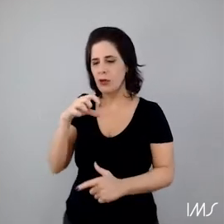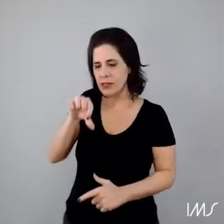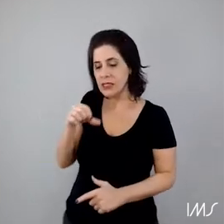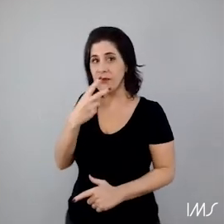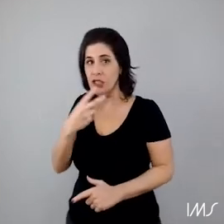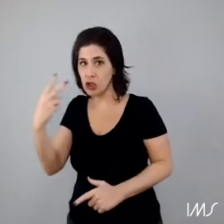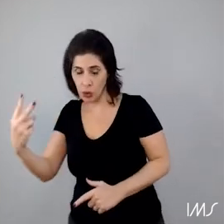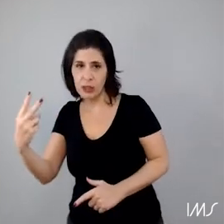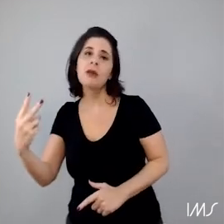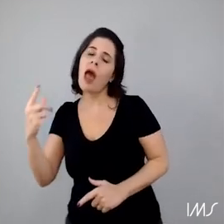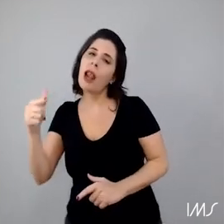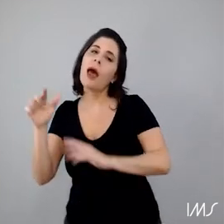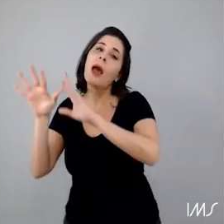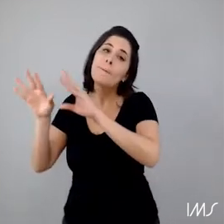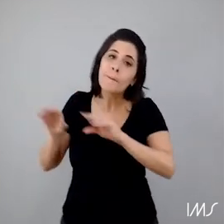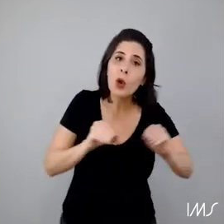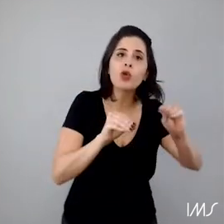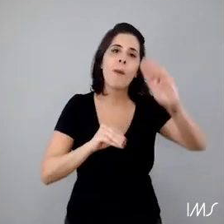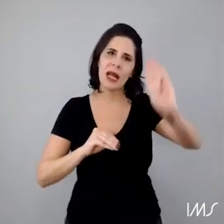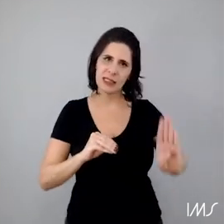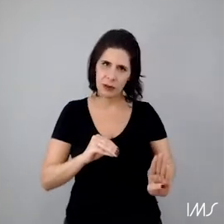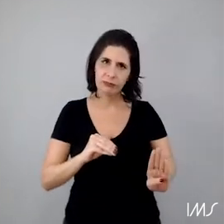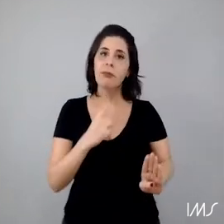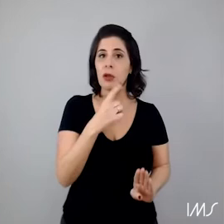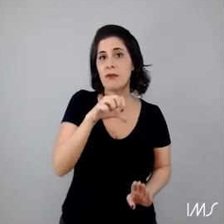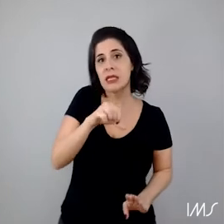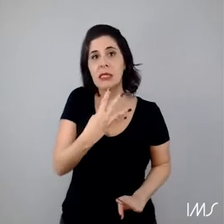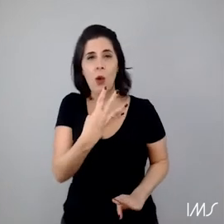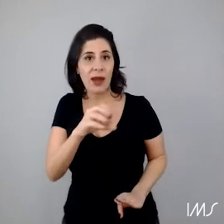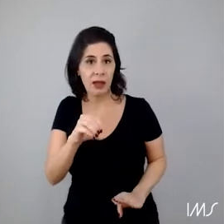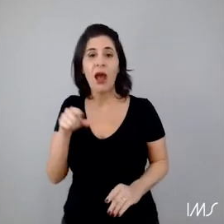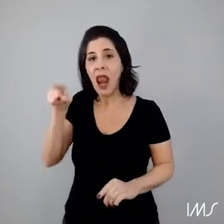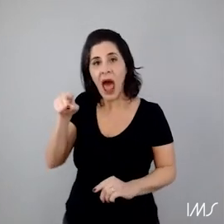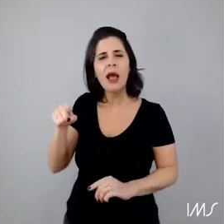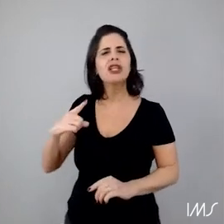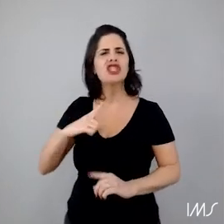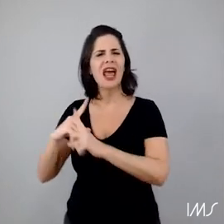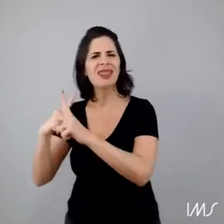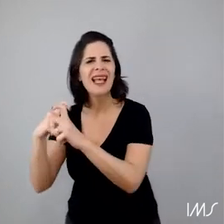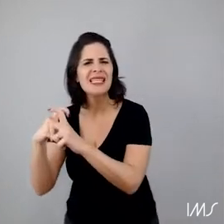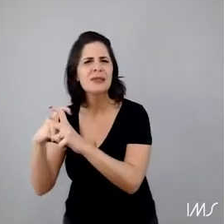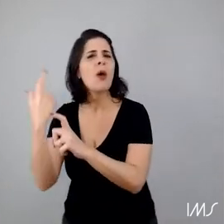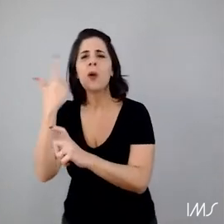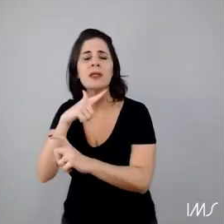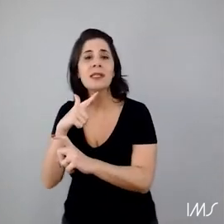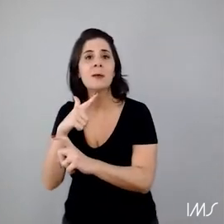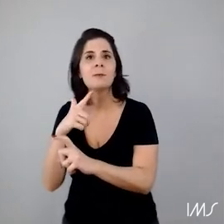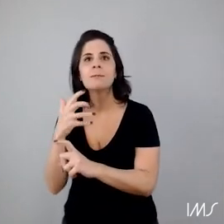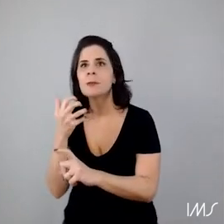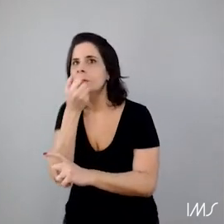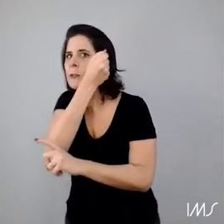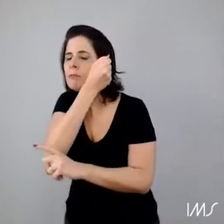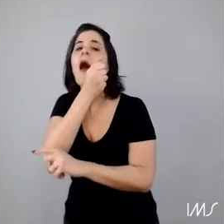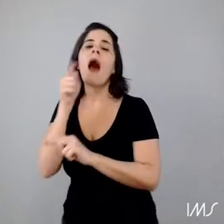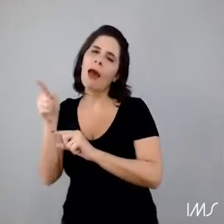em 1950, e aqui construiu sua obra em diversas áreas no campo da fotografia. Bom, em primeiro lugar,